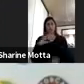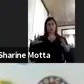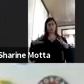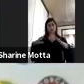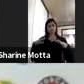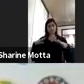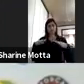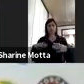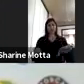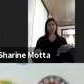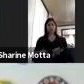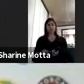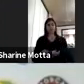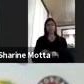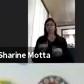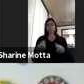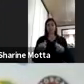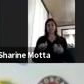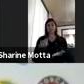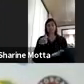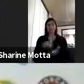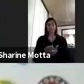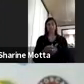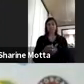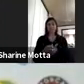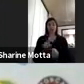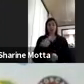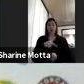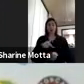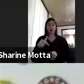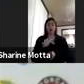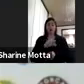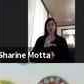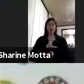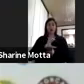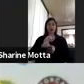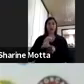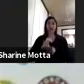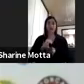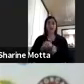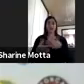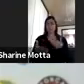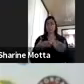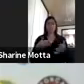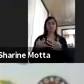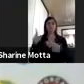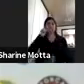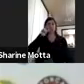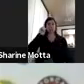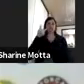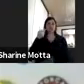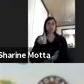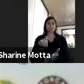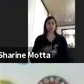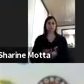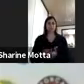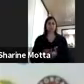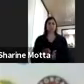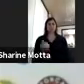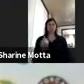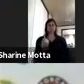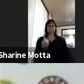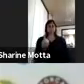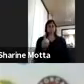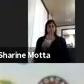sem receber hora extra, e que isso possa ser compensado quando o patrão bem lhe aprouver. Então, nesse